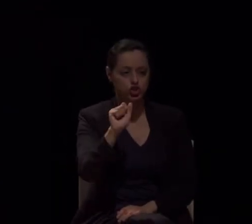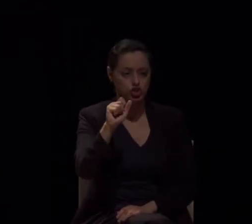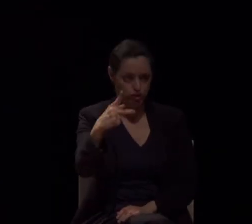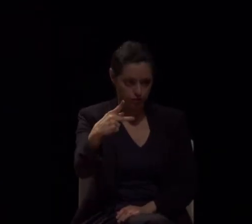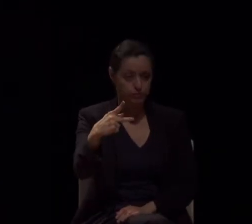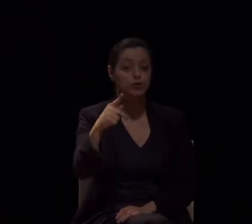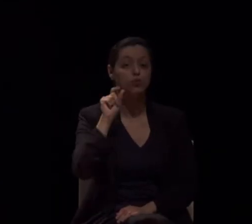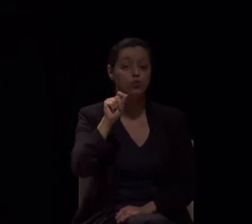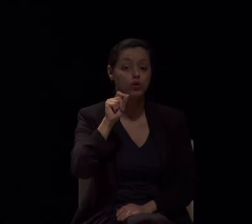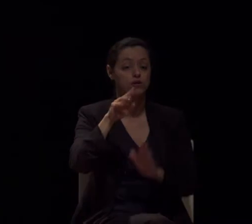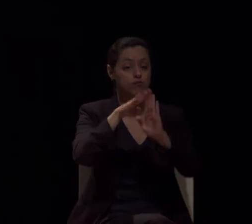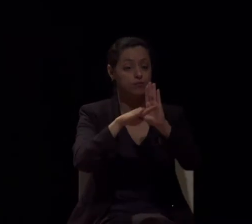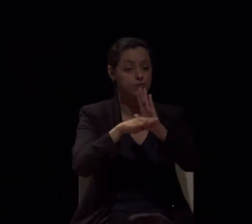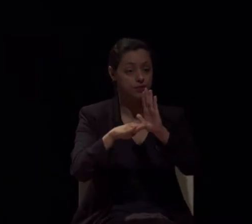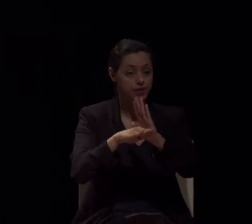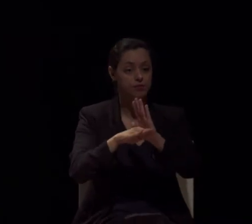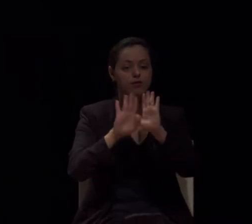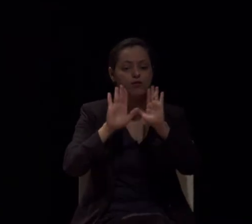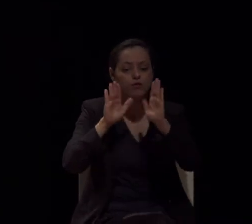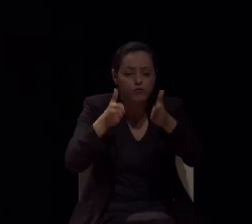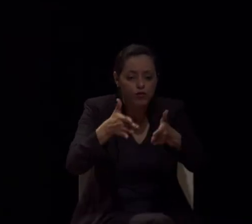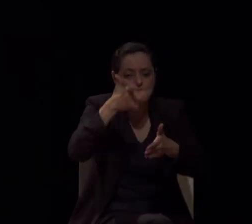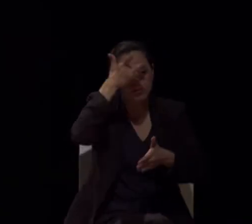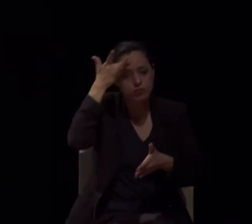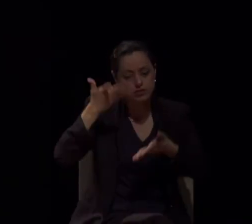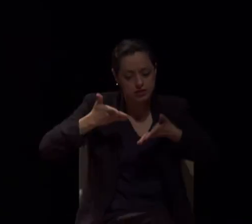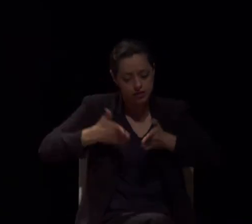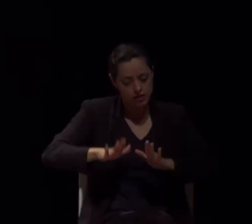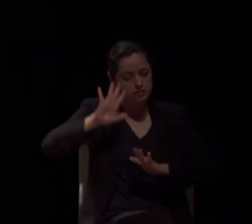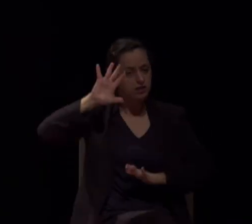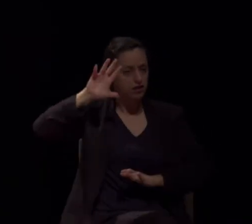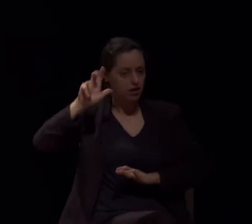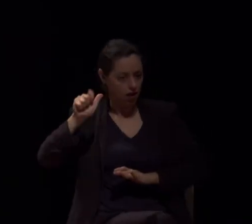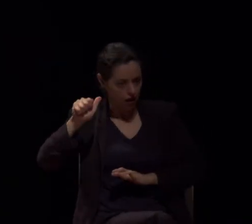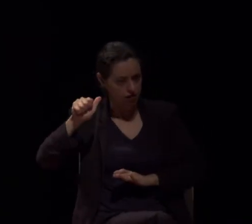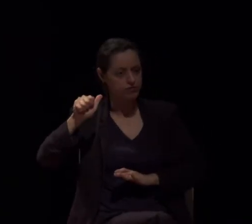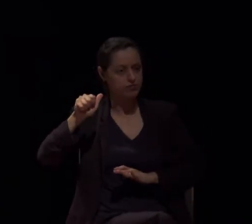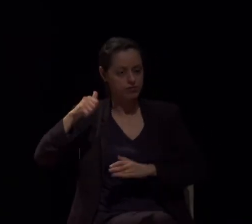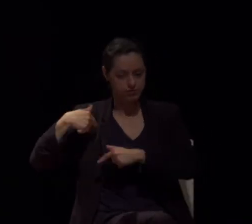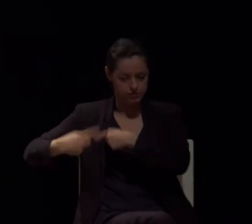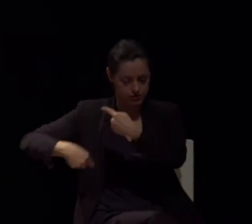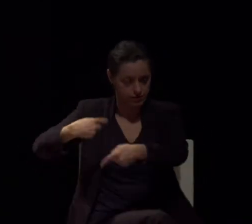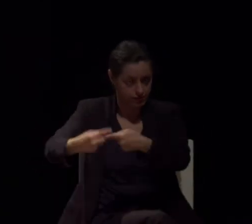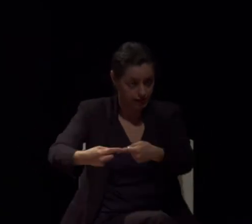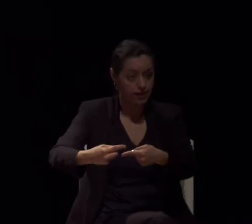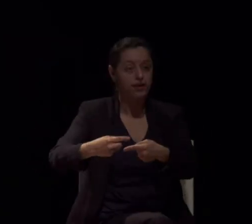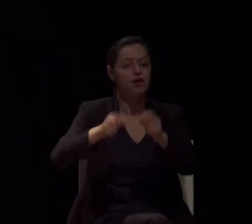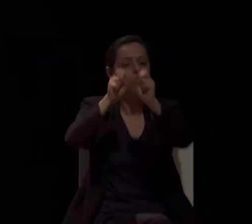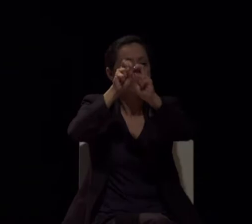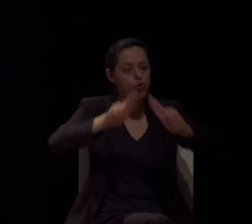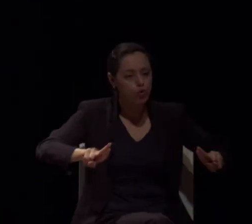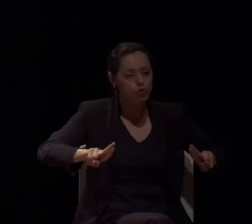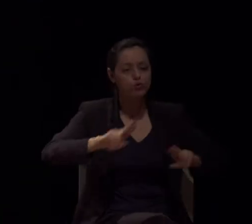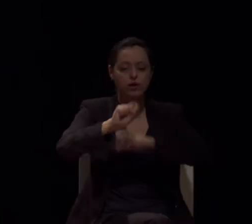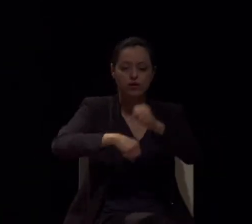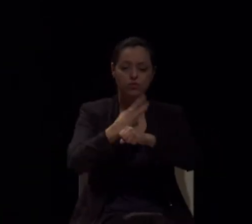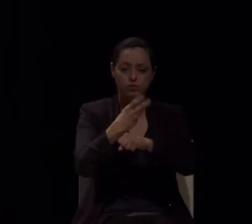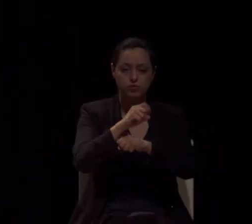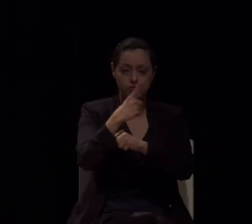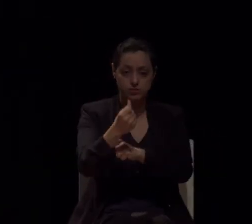da organização e da organizações das nações unidas em 2016 amanda aparece